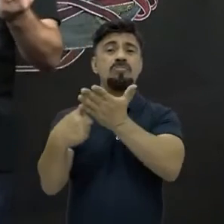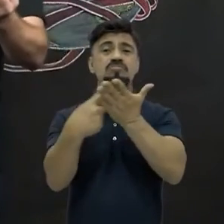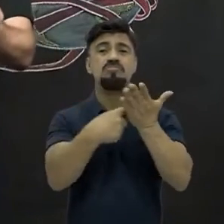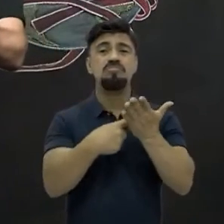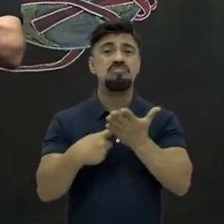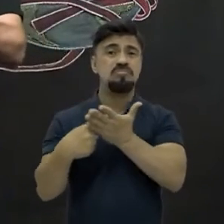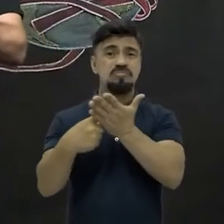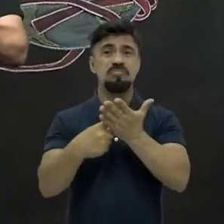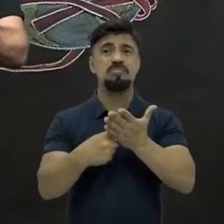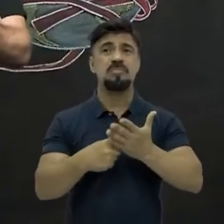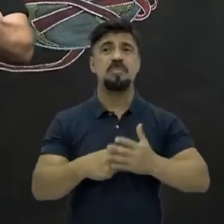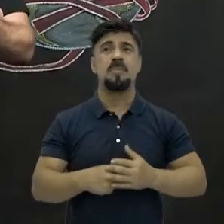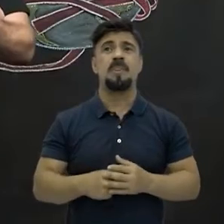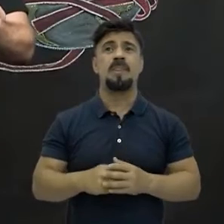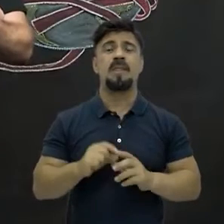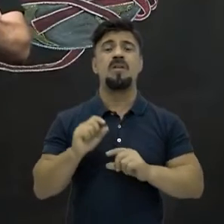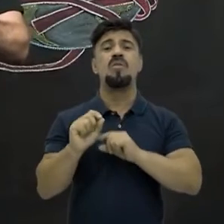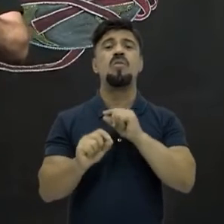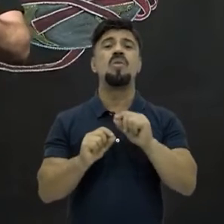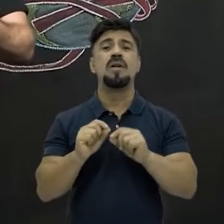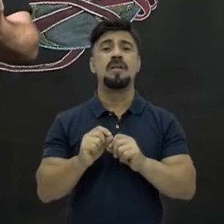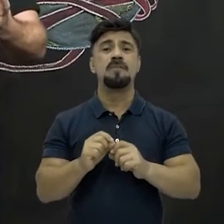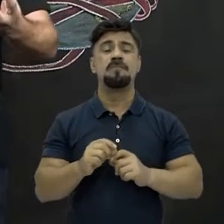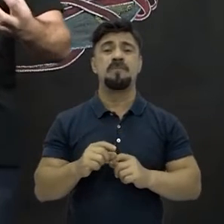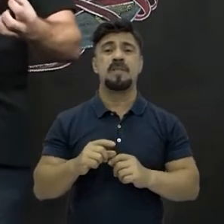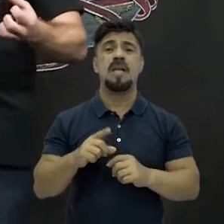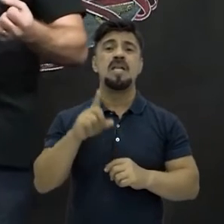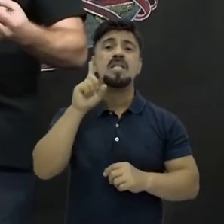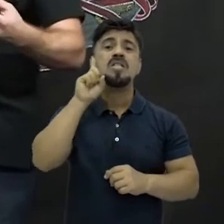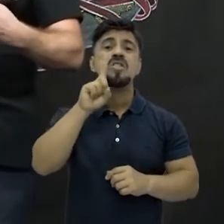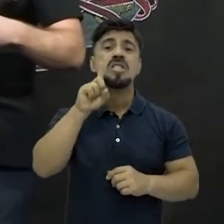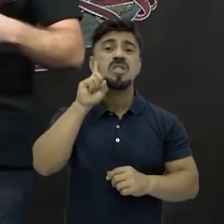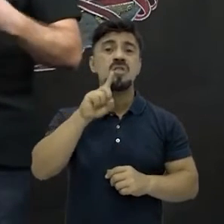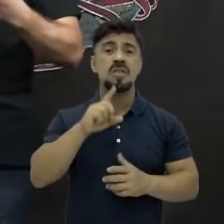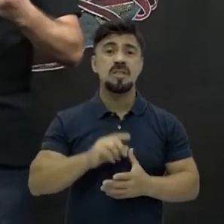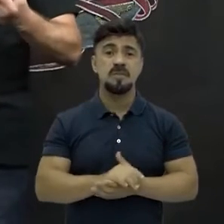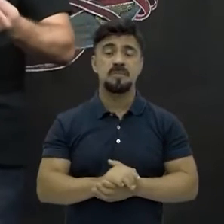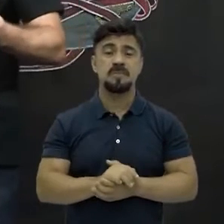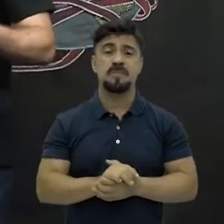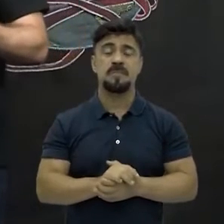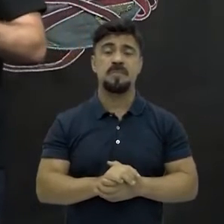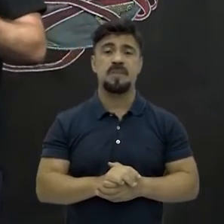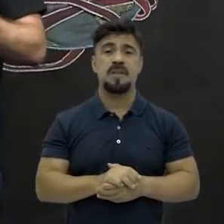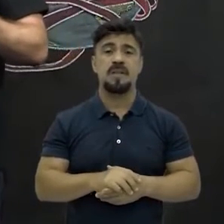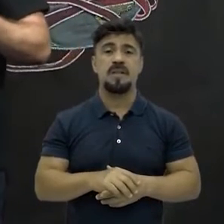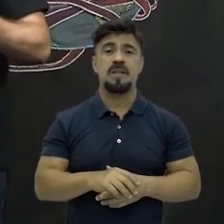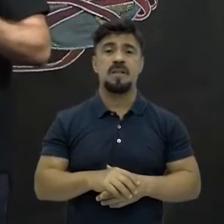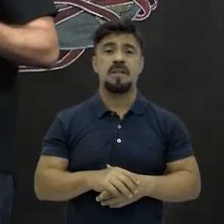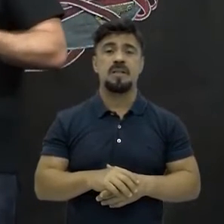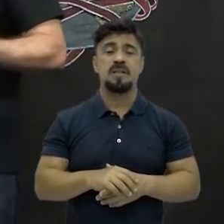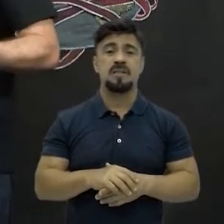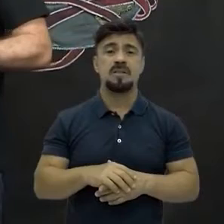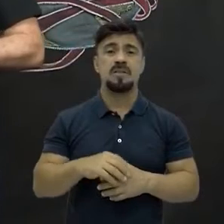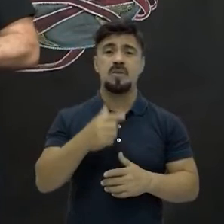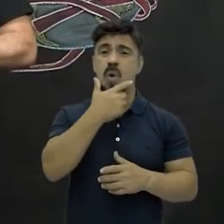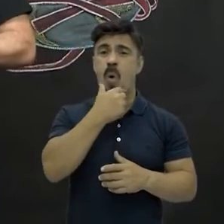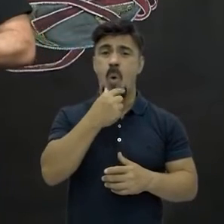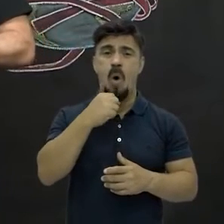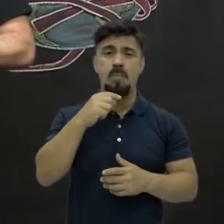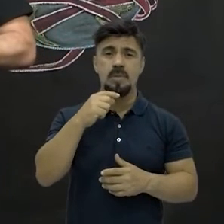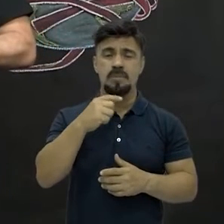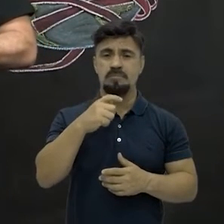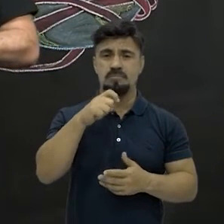chamado New Deal, que fez com que os Estados Unidos, com ideais do John Maynard